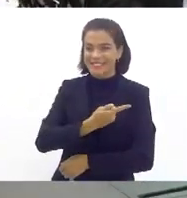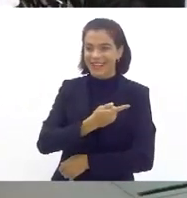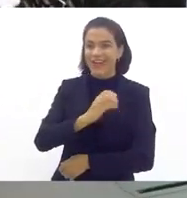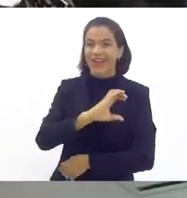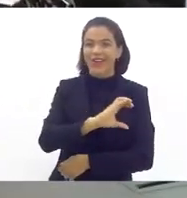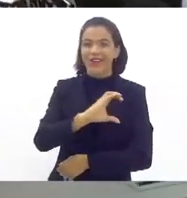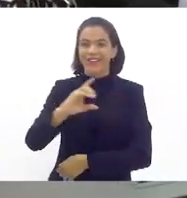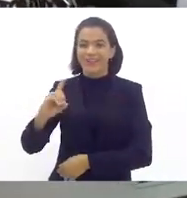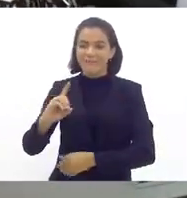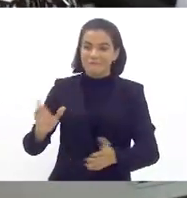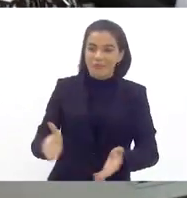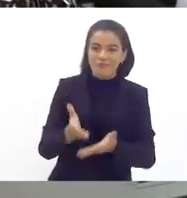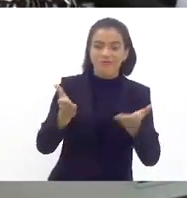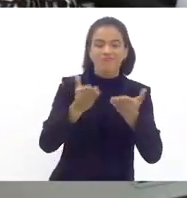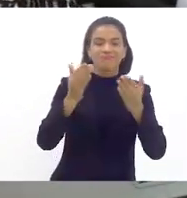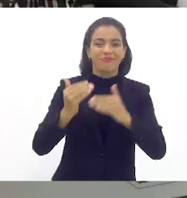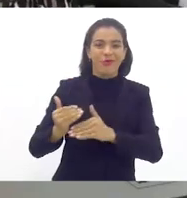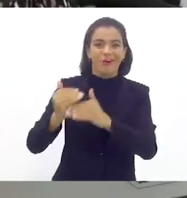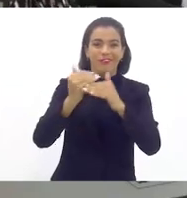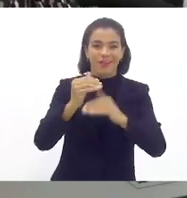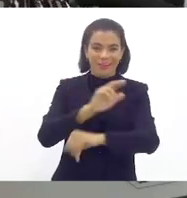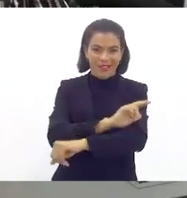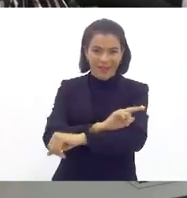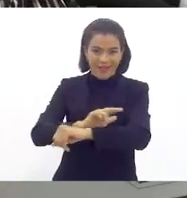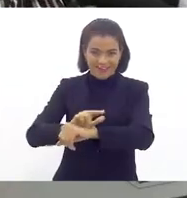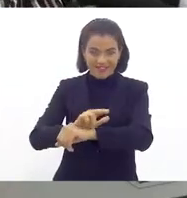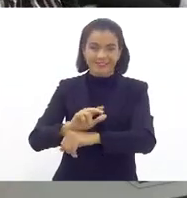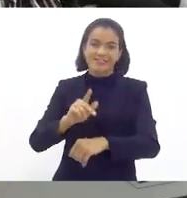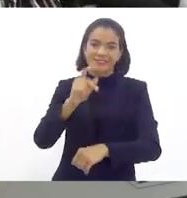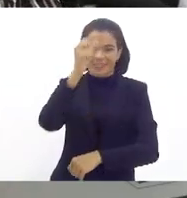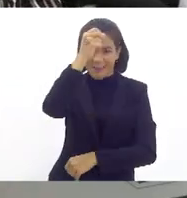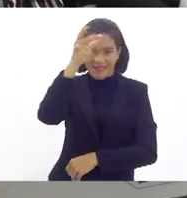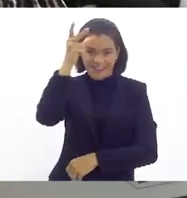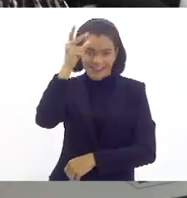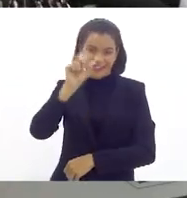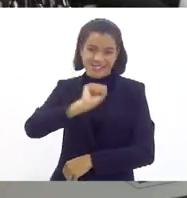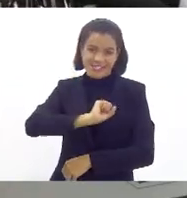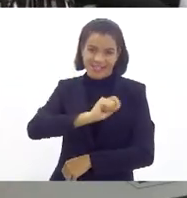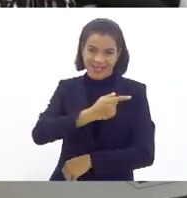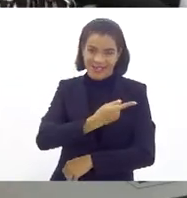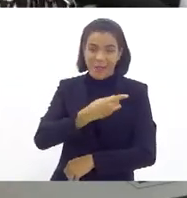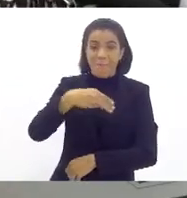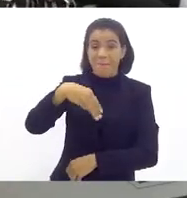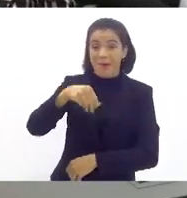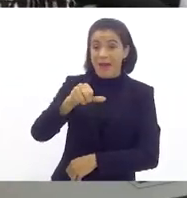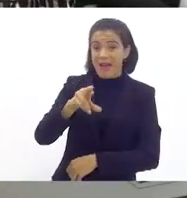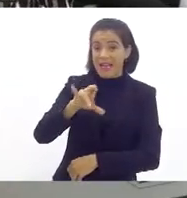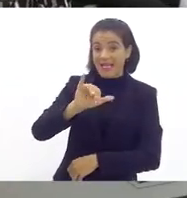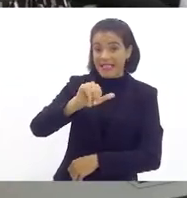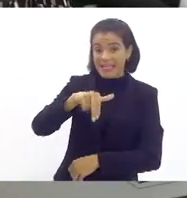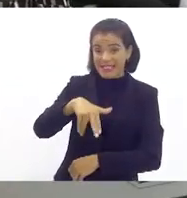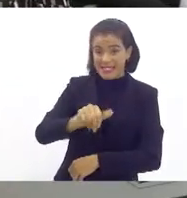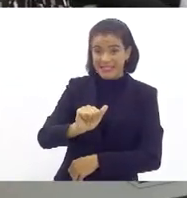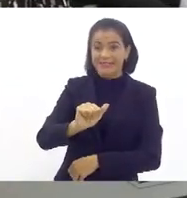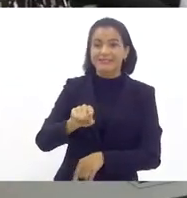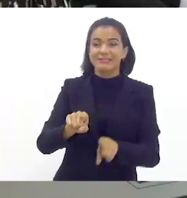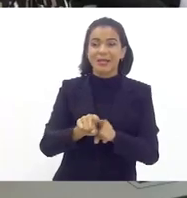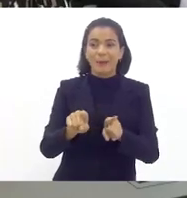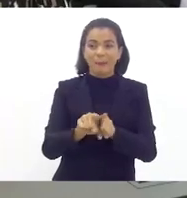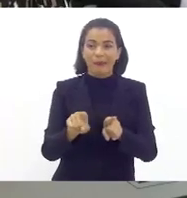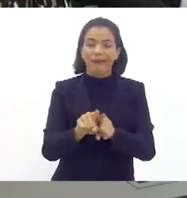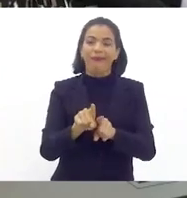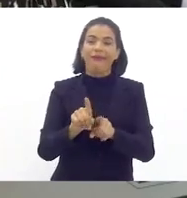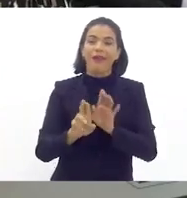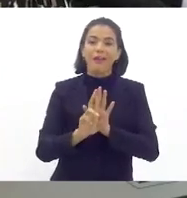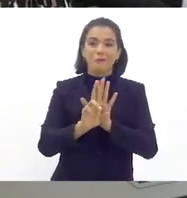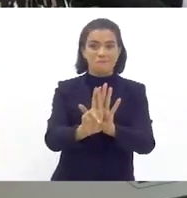Coordenadoria de Promoção e Igualdade Racial da Prefeitura de São Gonçalo. A Marina Lima, que é do mandato da nossa guerreira Renata Souza,